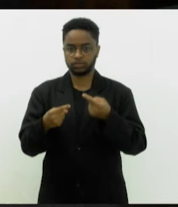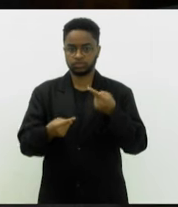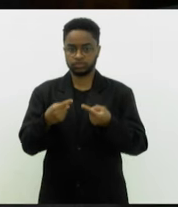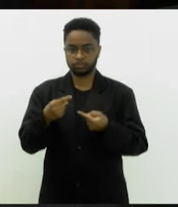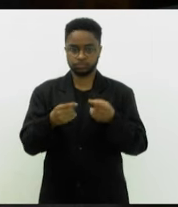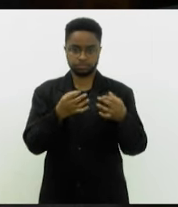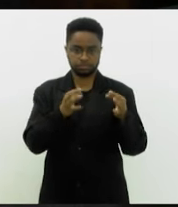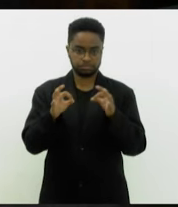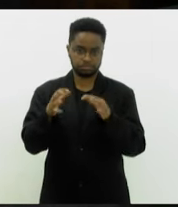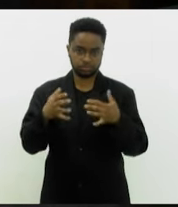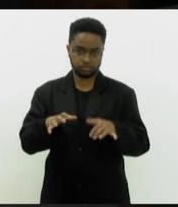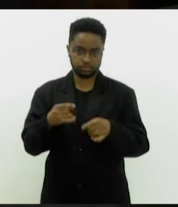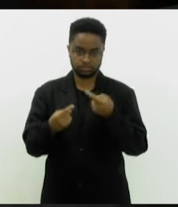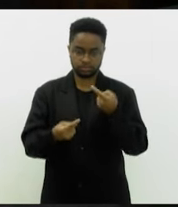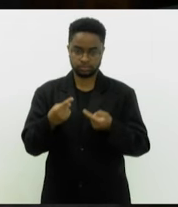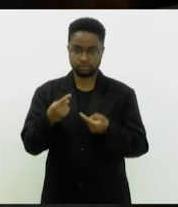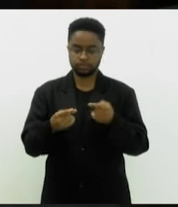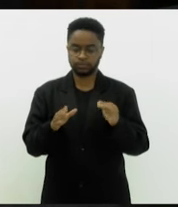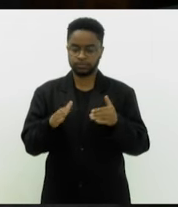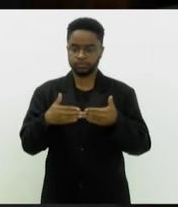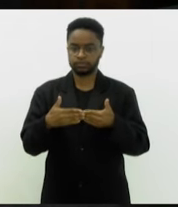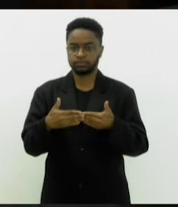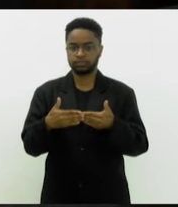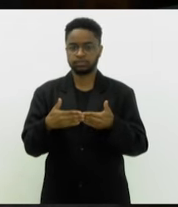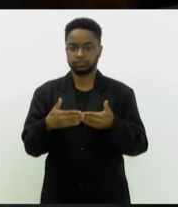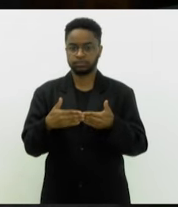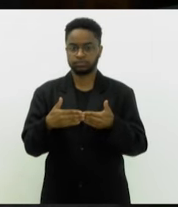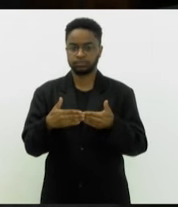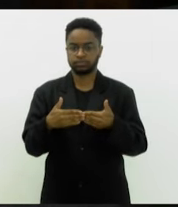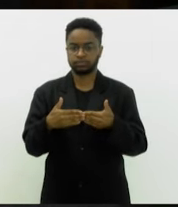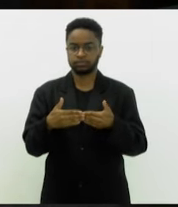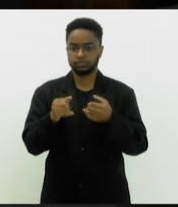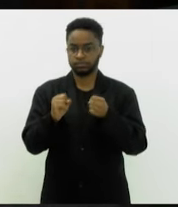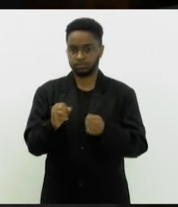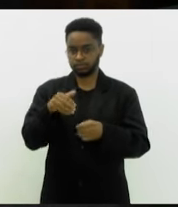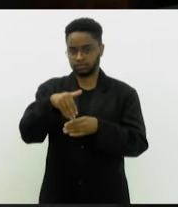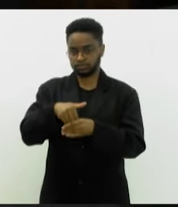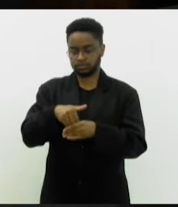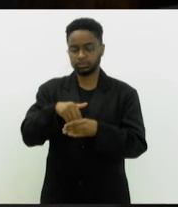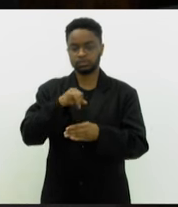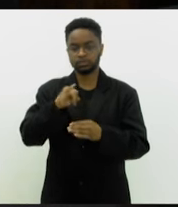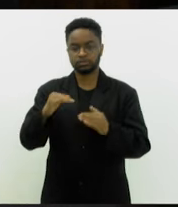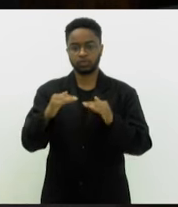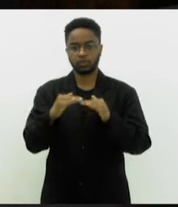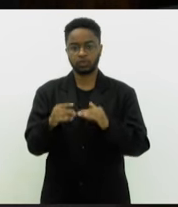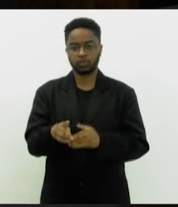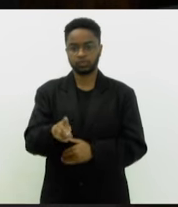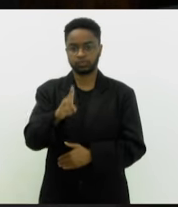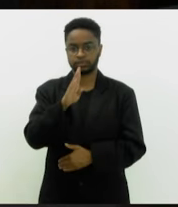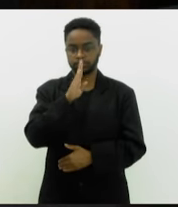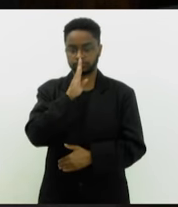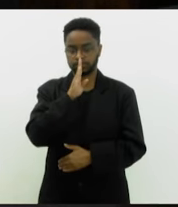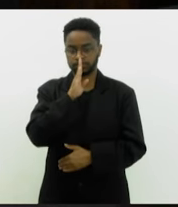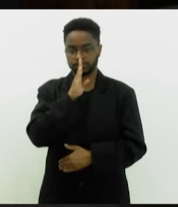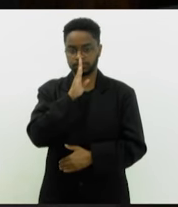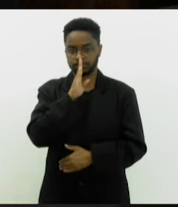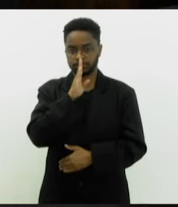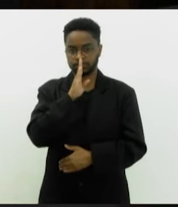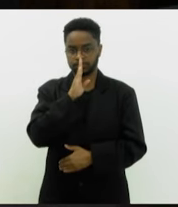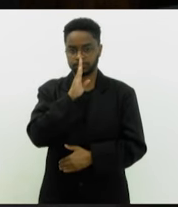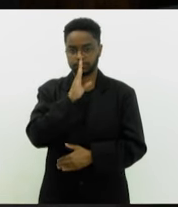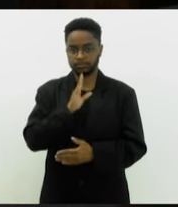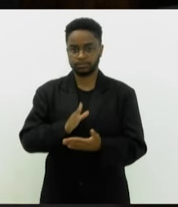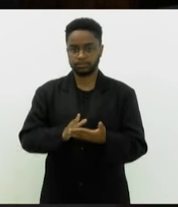não havendo quem queira discutir, encerrado a discussão. Em votação, senhores que aprovam, permaneçam como